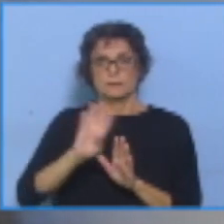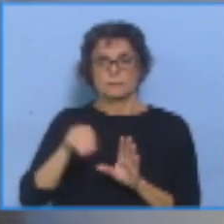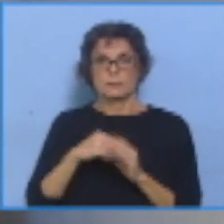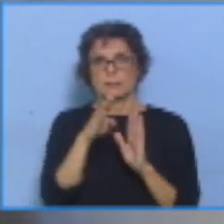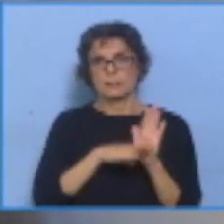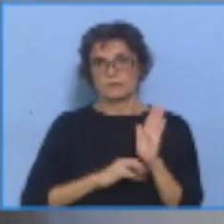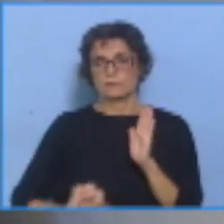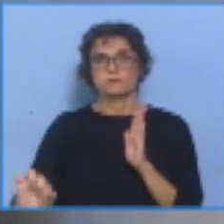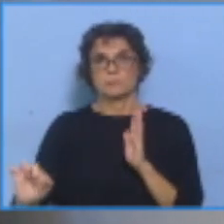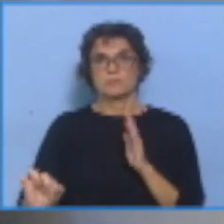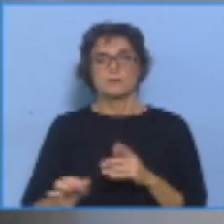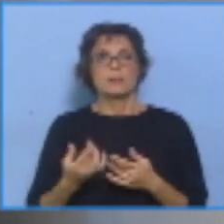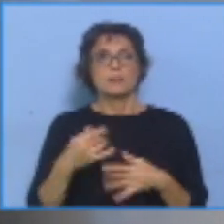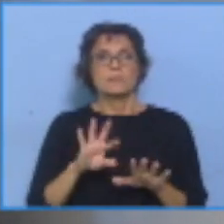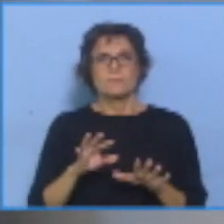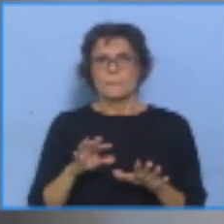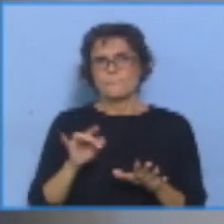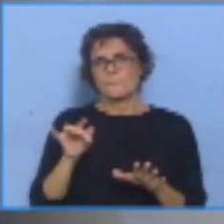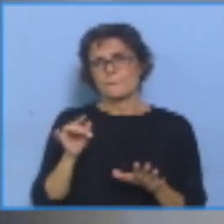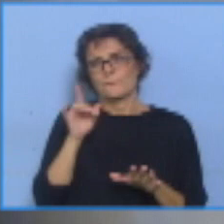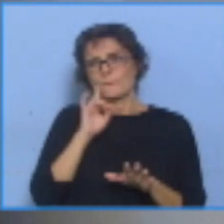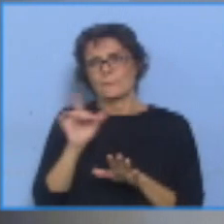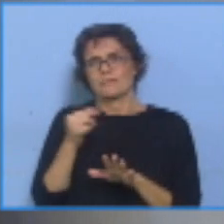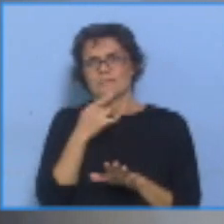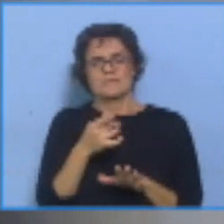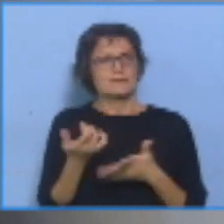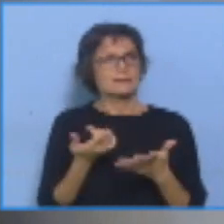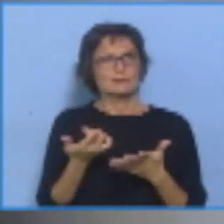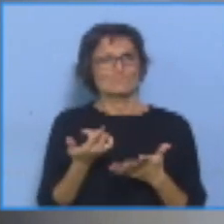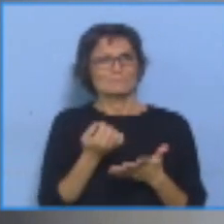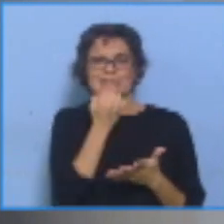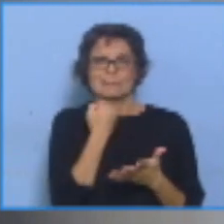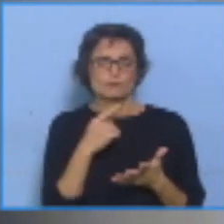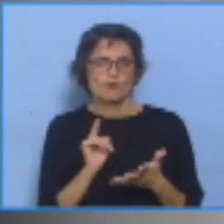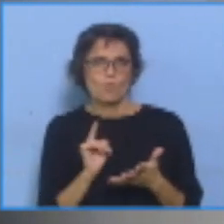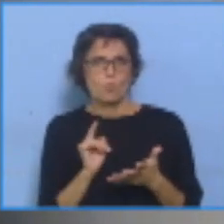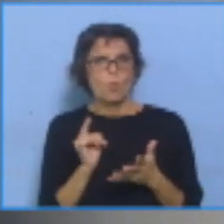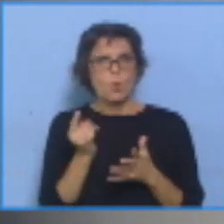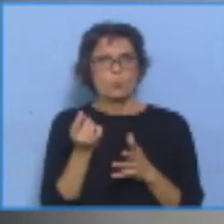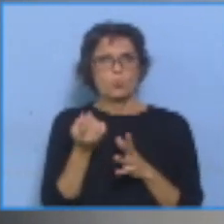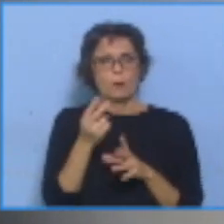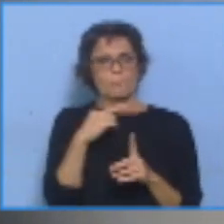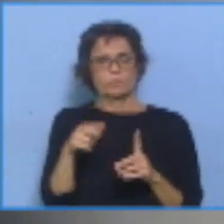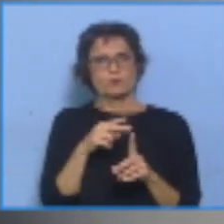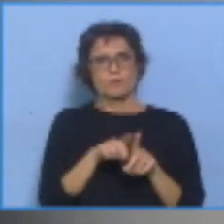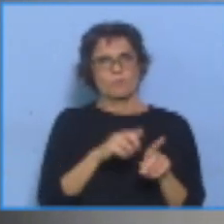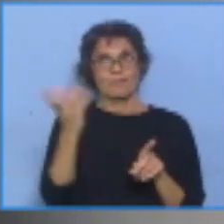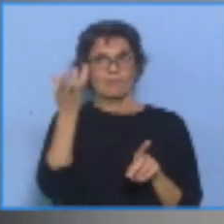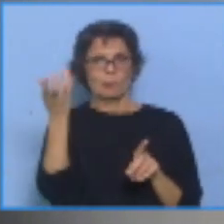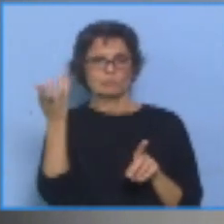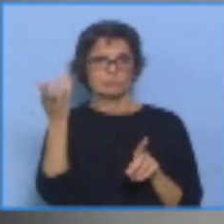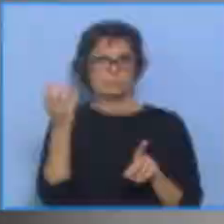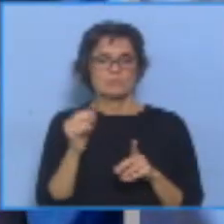muito descontente também como a cultura era entendida e de alguma forma depois acabou por se afastar. Mas ela não se